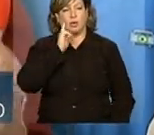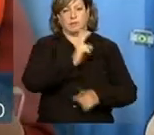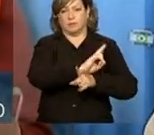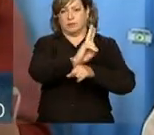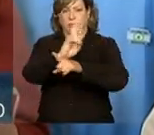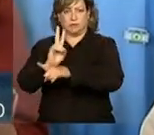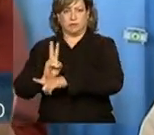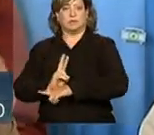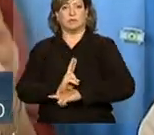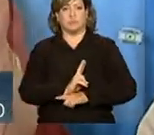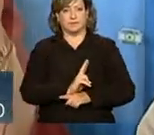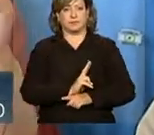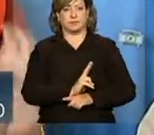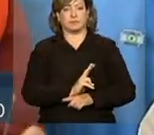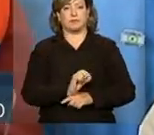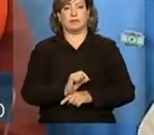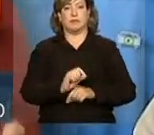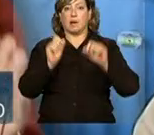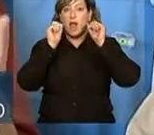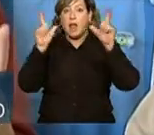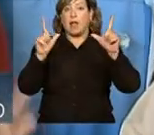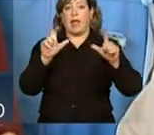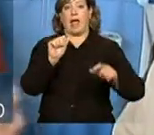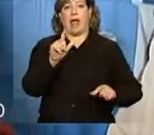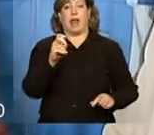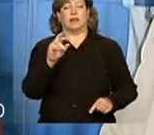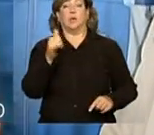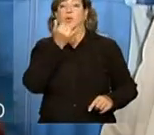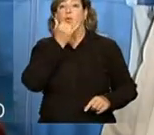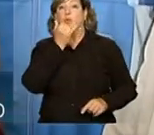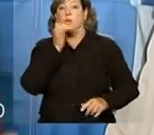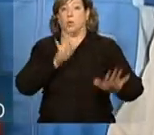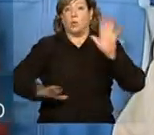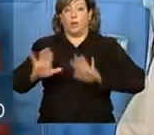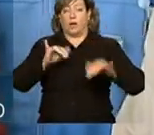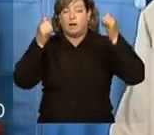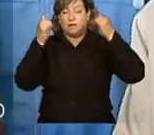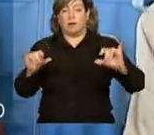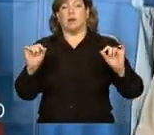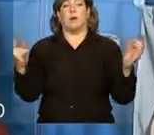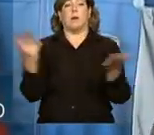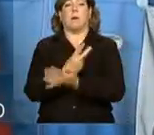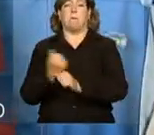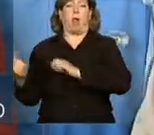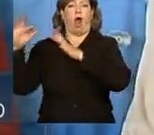monitoramento, de alerta e prevenção de desastres naturais.